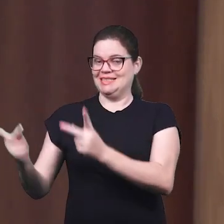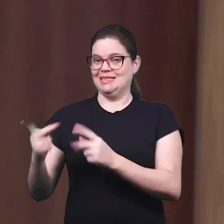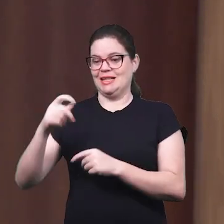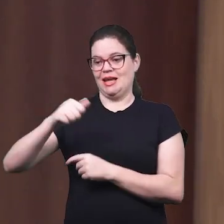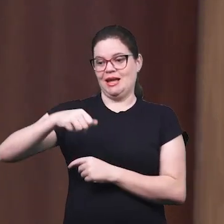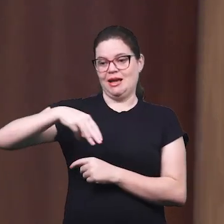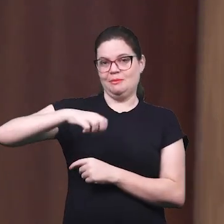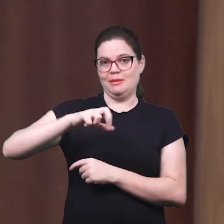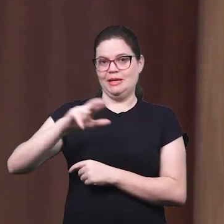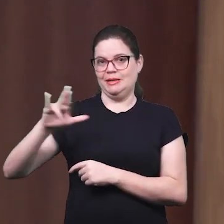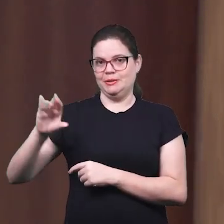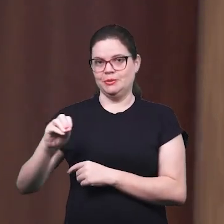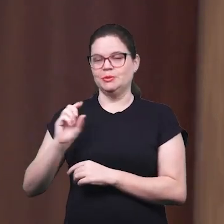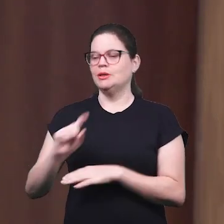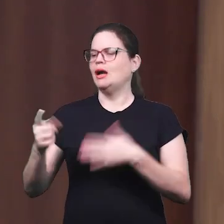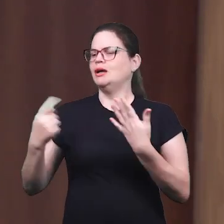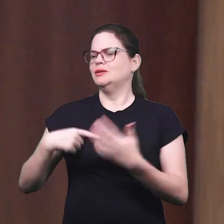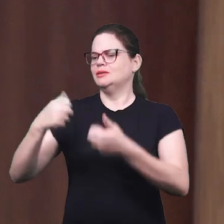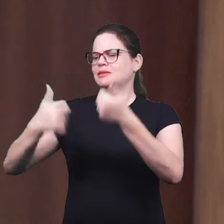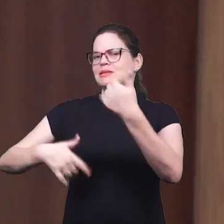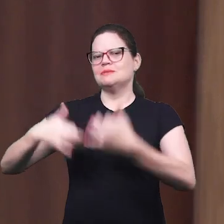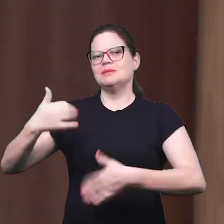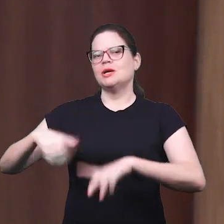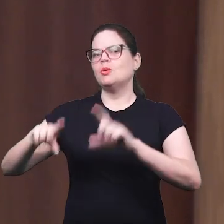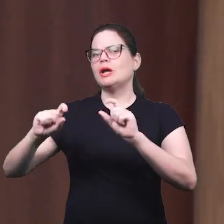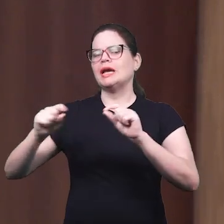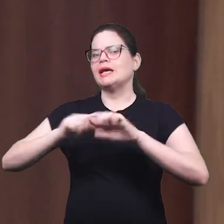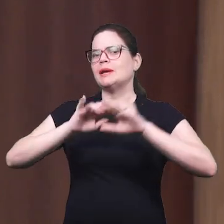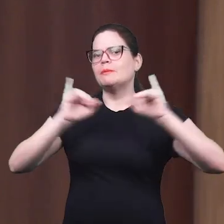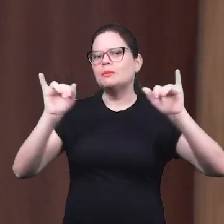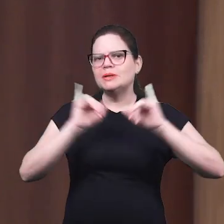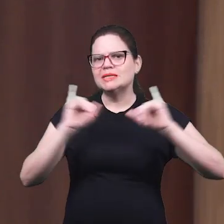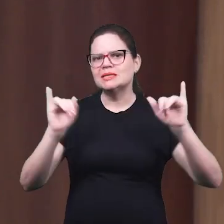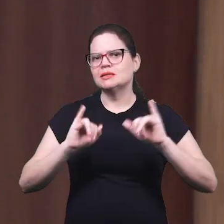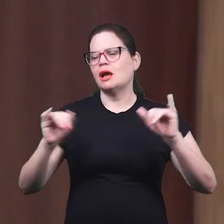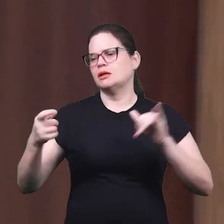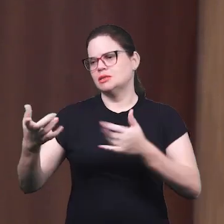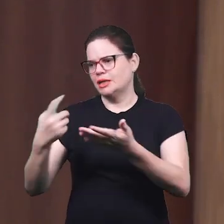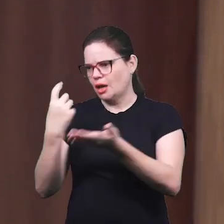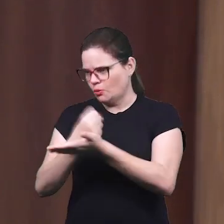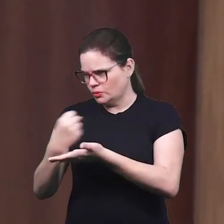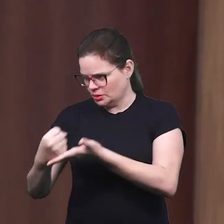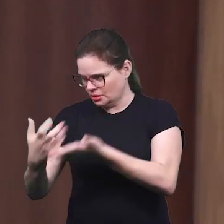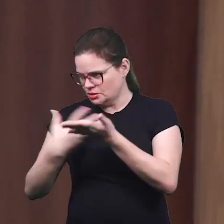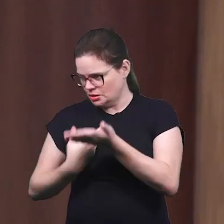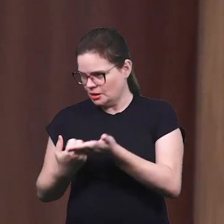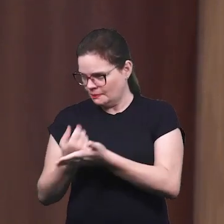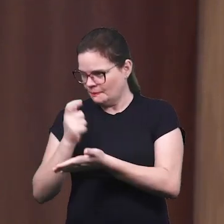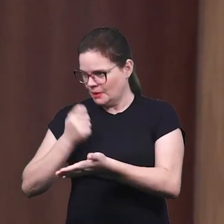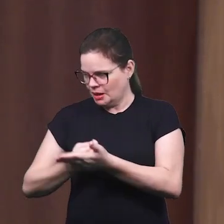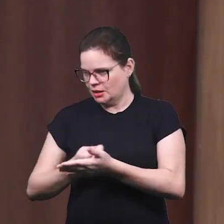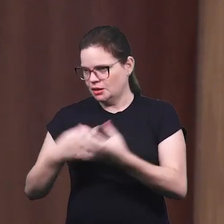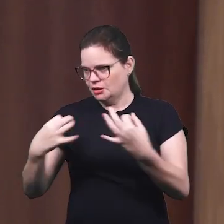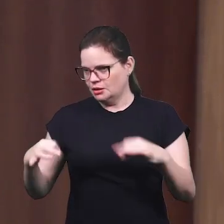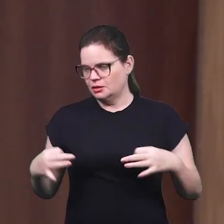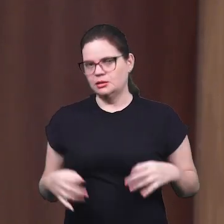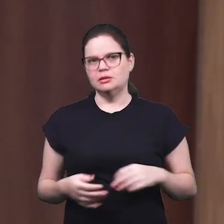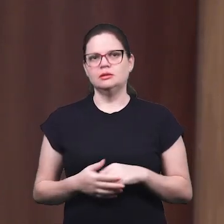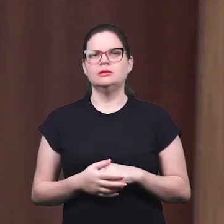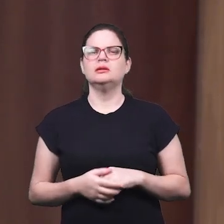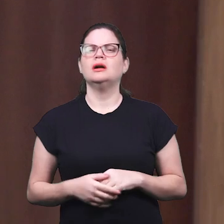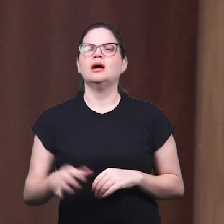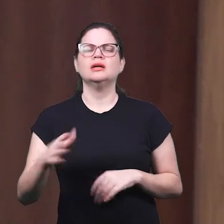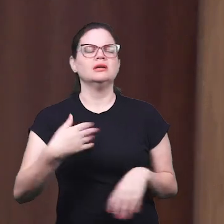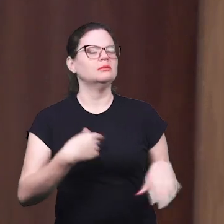Expliquei para ele o que era publicidade, partir patatá, que eu soube que ele lançava o produto. Ele realmente...